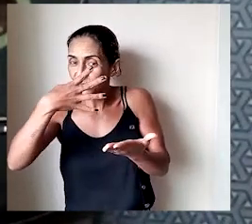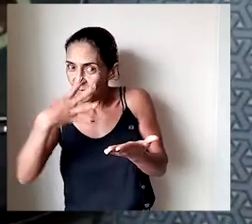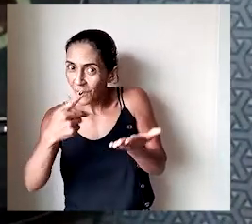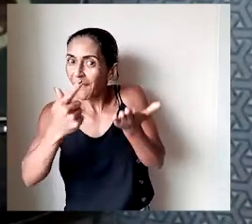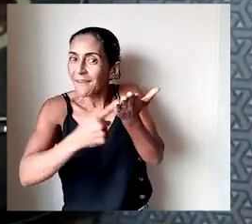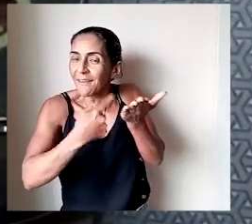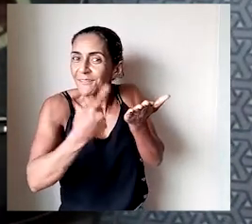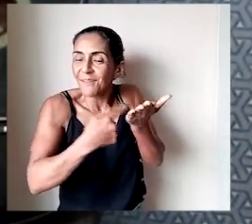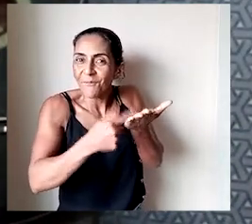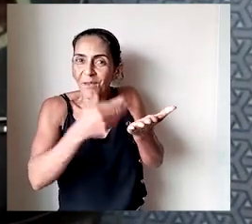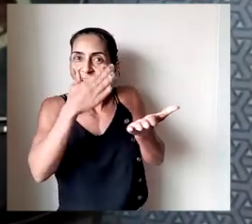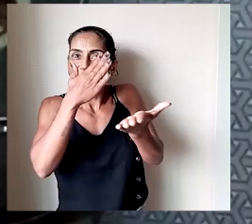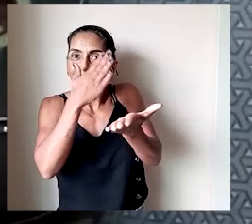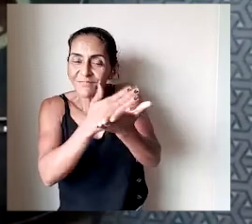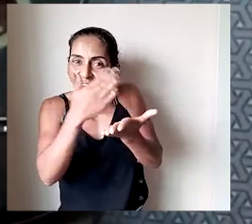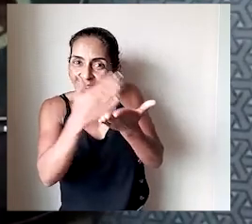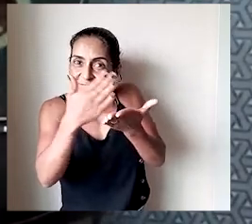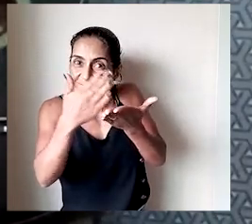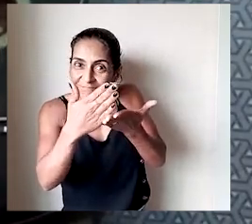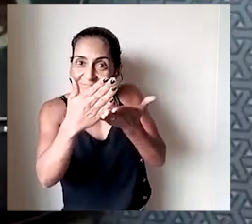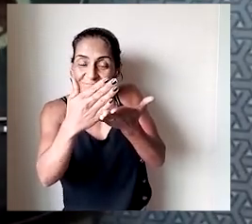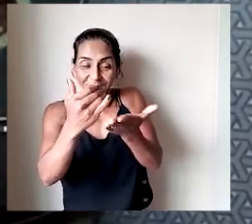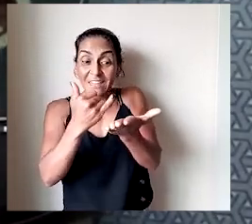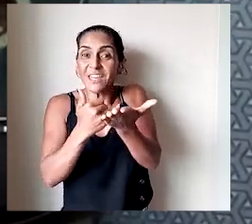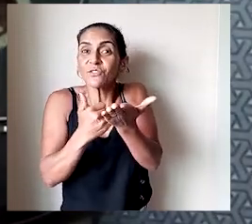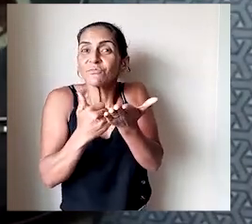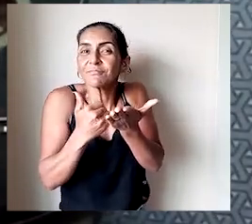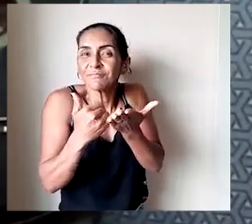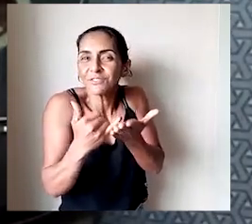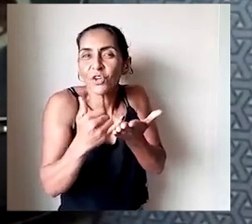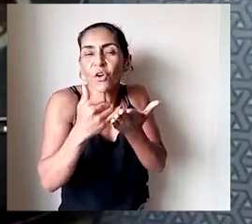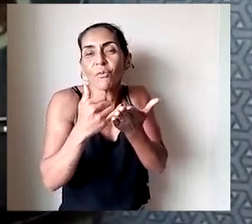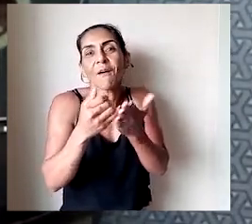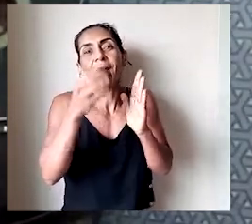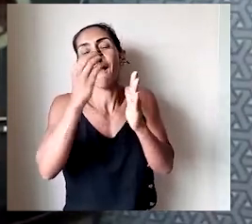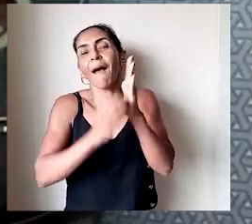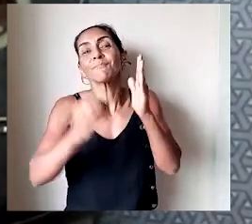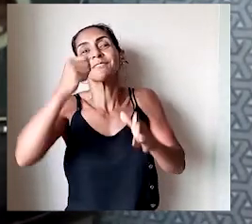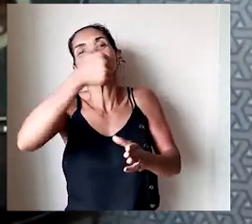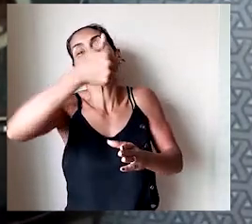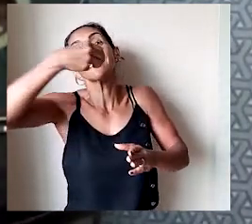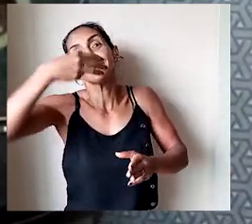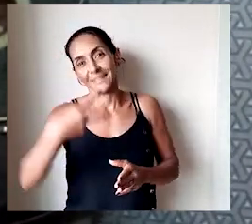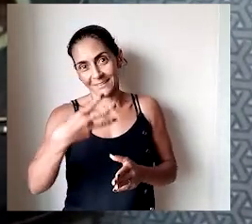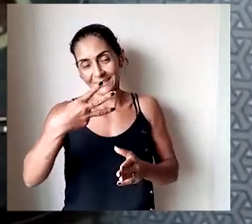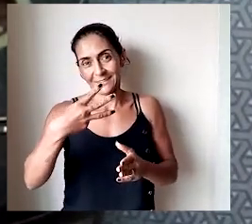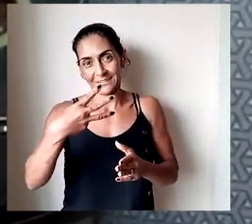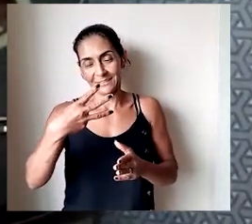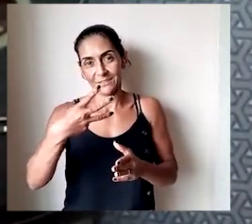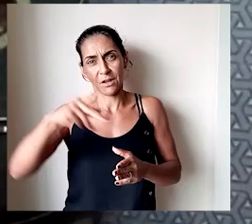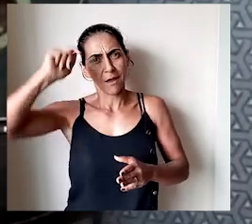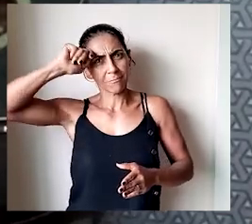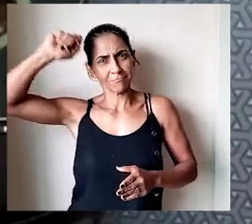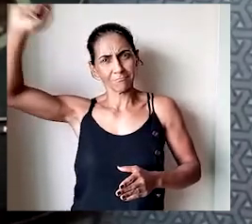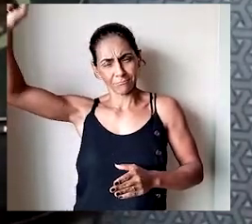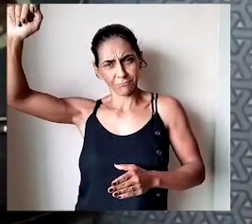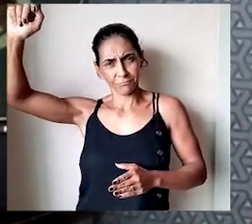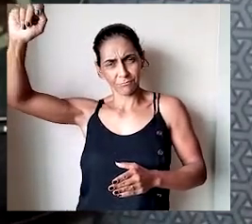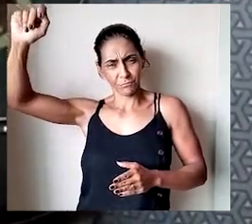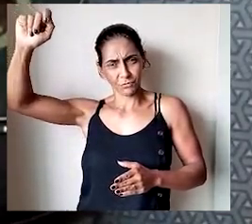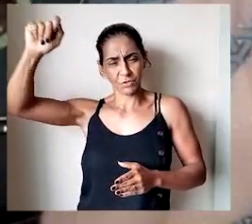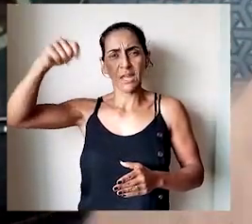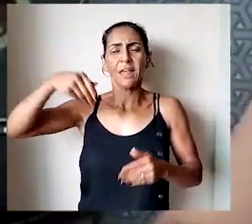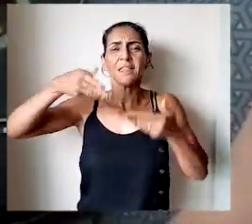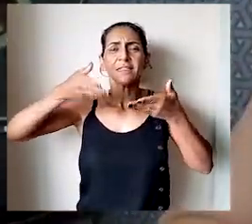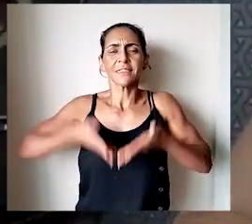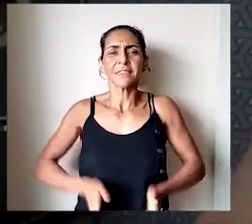224 páginas são divididas em introdução e 13 capítulos. Bom, o escritor é um britânico, o Neil